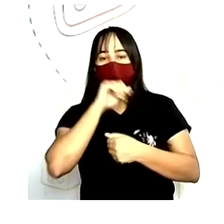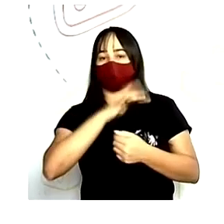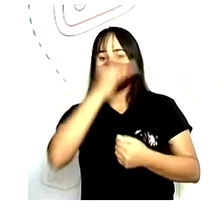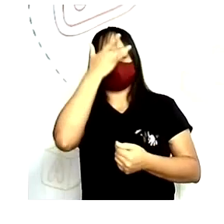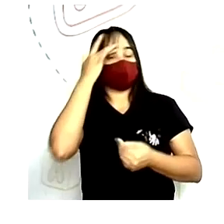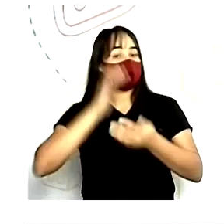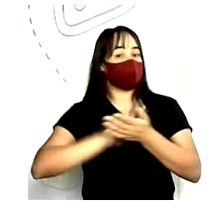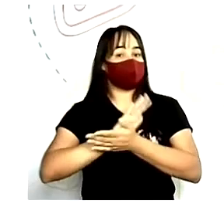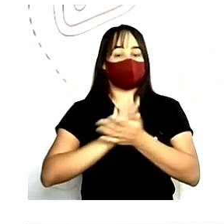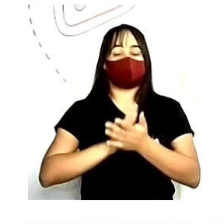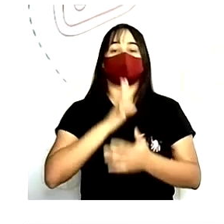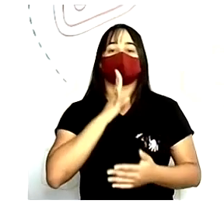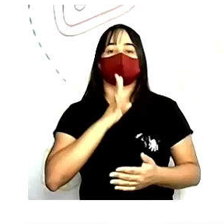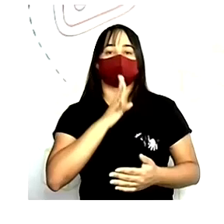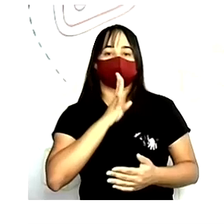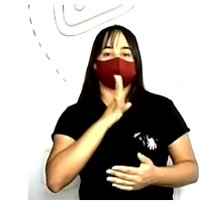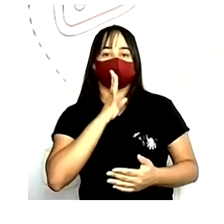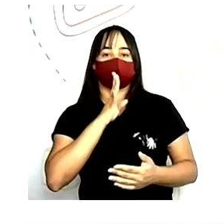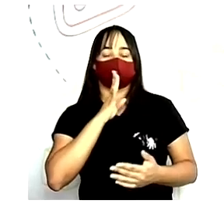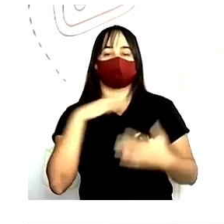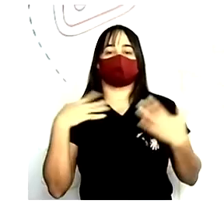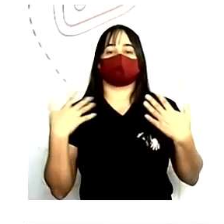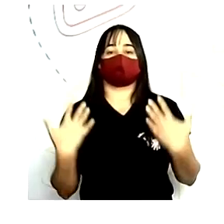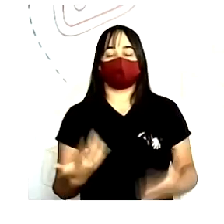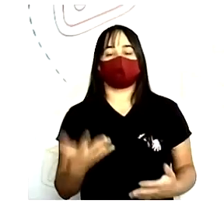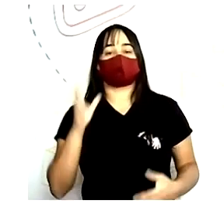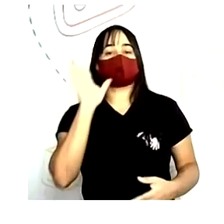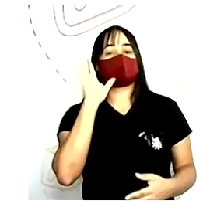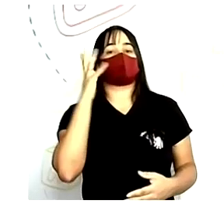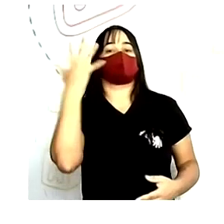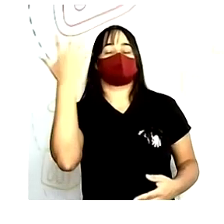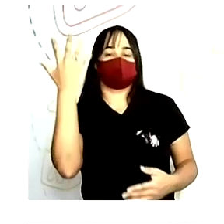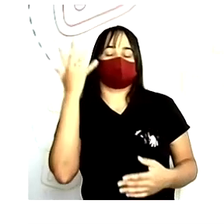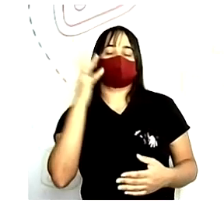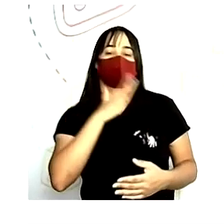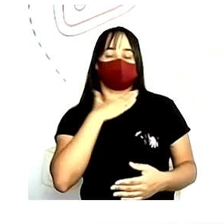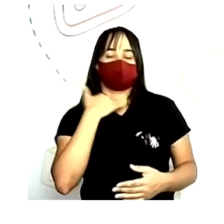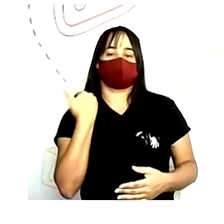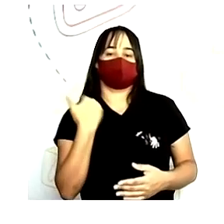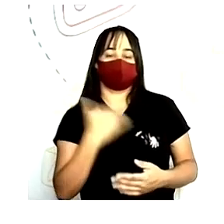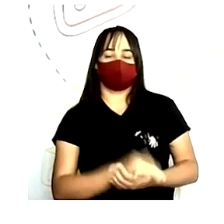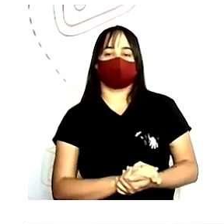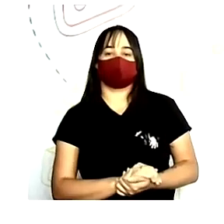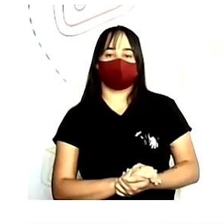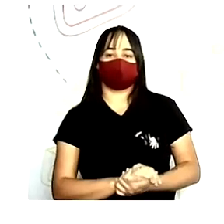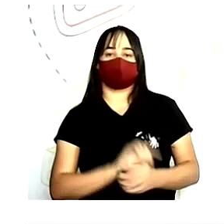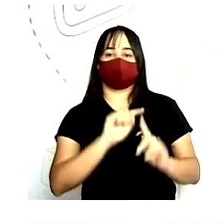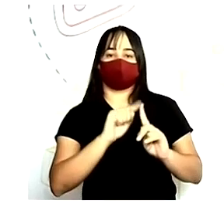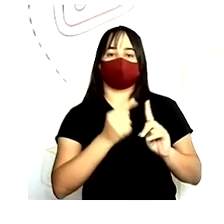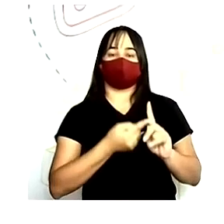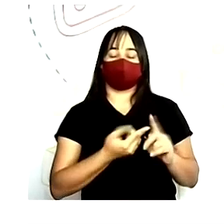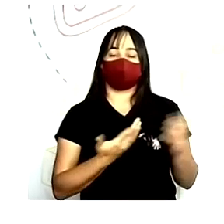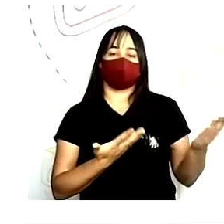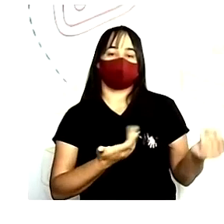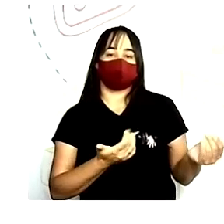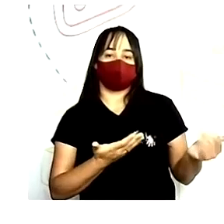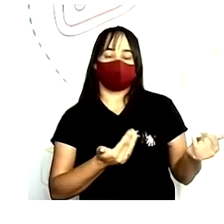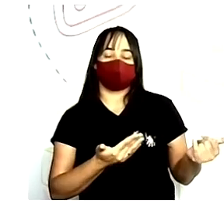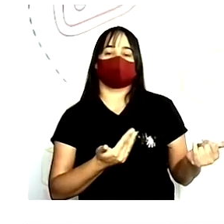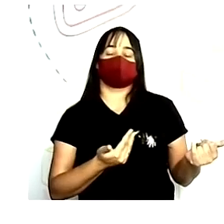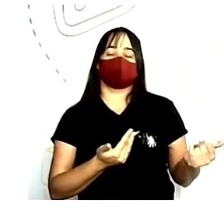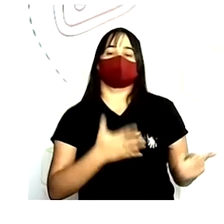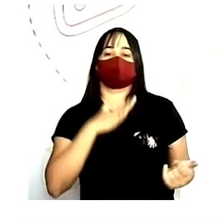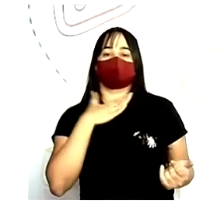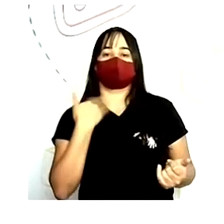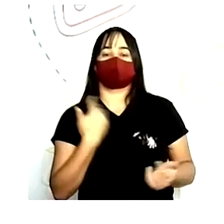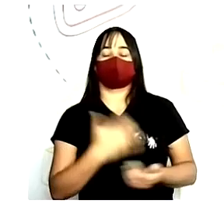já para não ter indícios que foi para lá. E daí acontece o quê? A fatalidade. Essa adolescente, essa jovem, acaba perdendo a sua